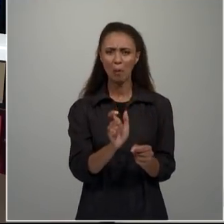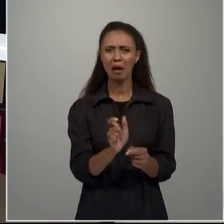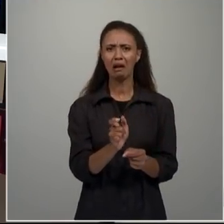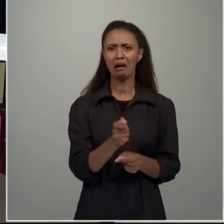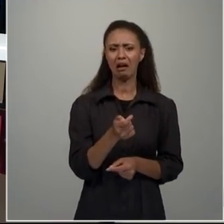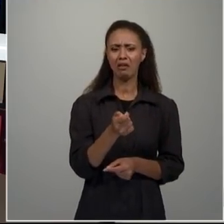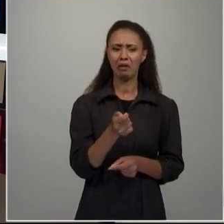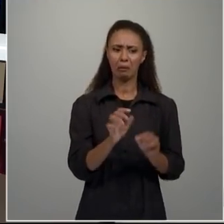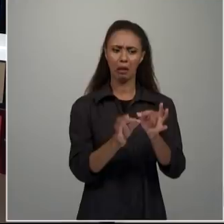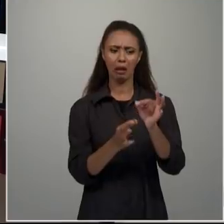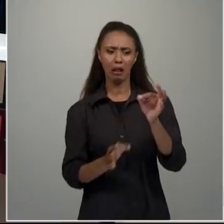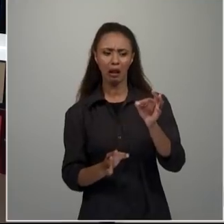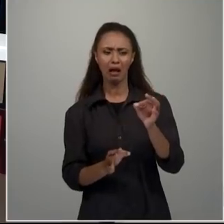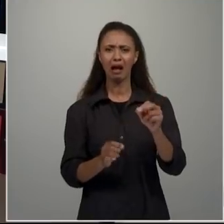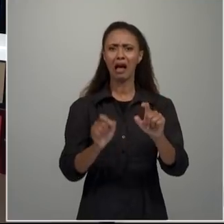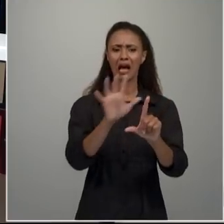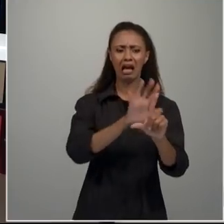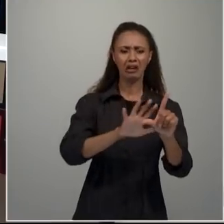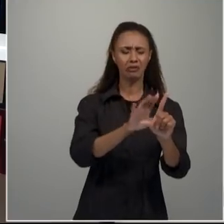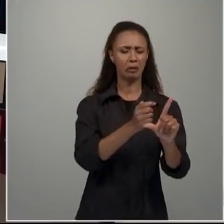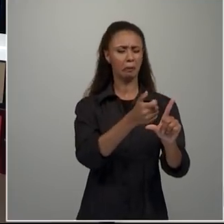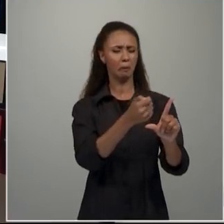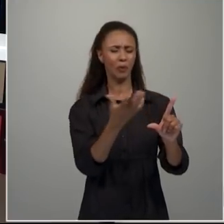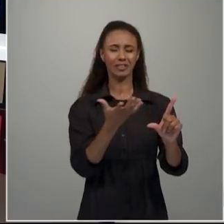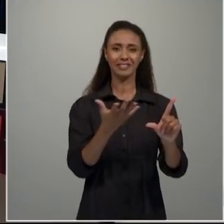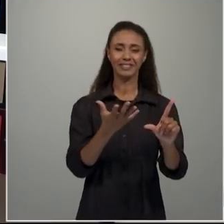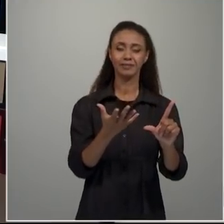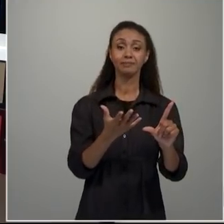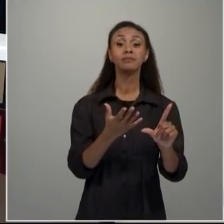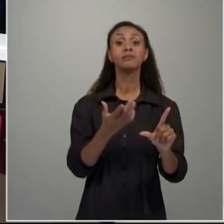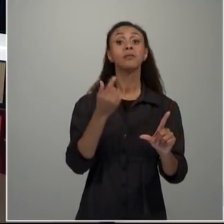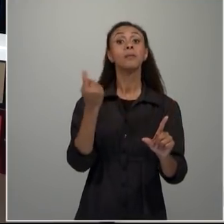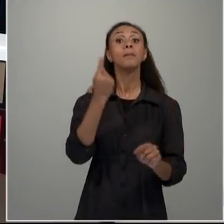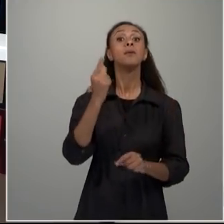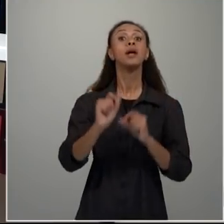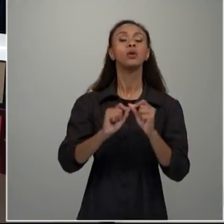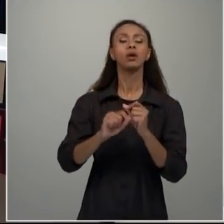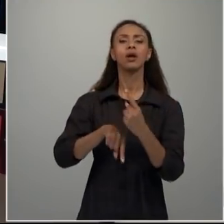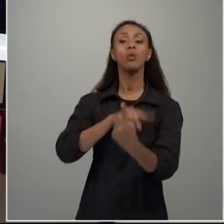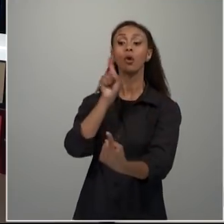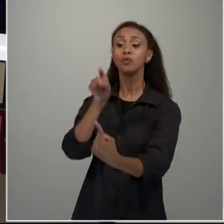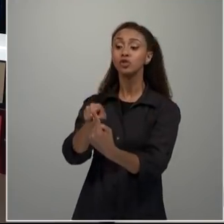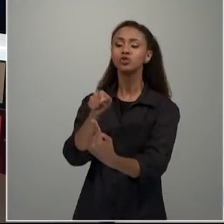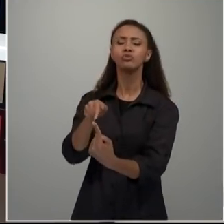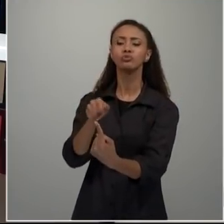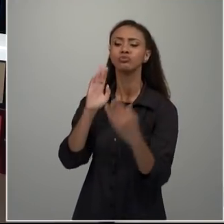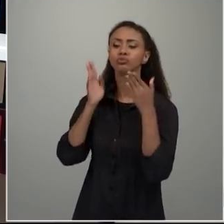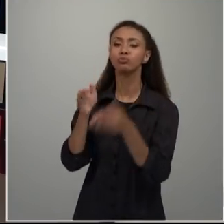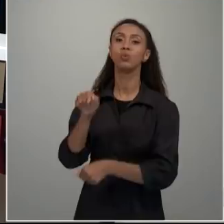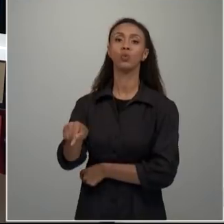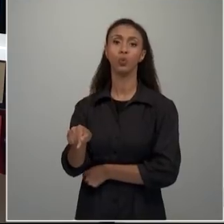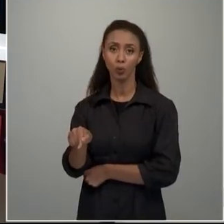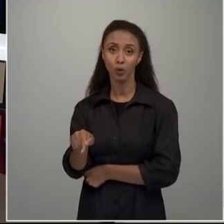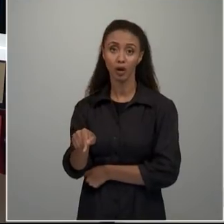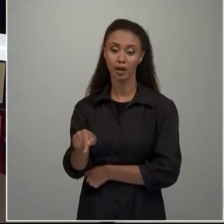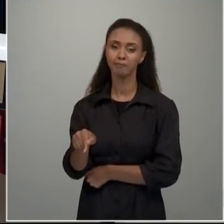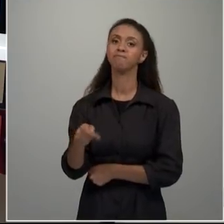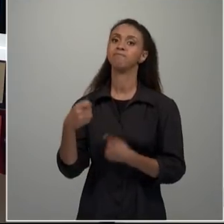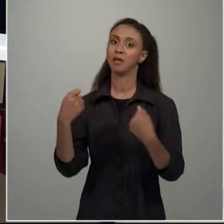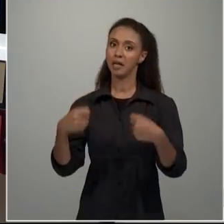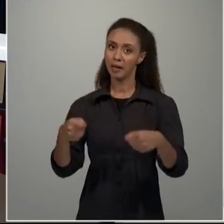você vai lá olha para o objetivo então você chega no objetivo e você fala assim eu tenho que identificar